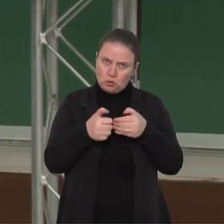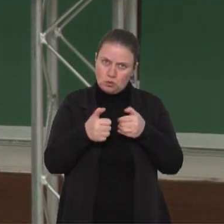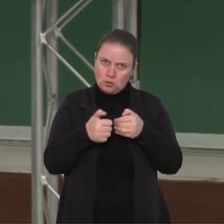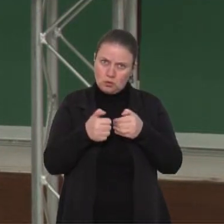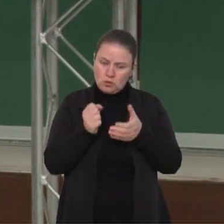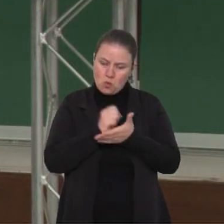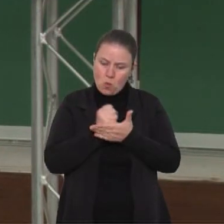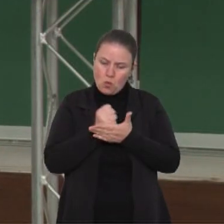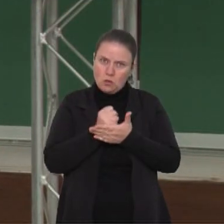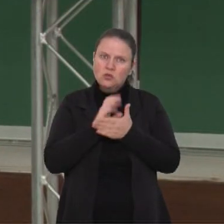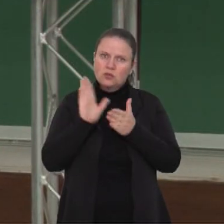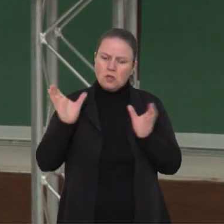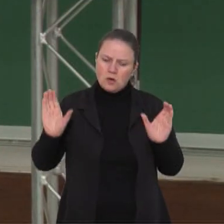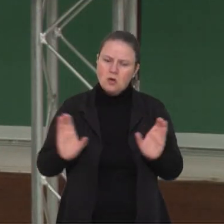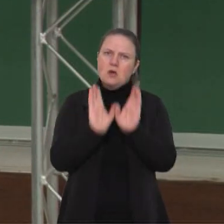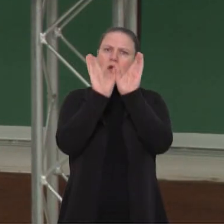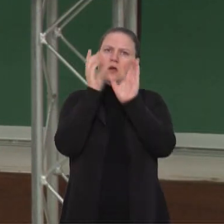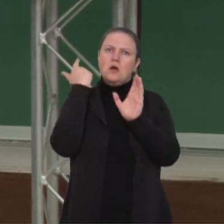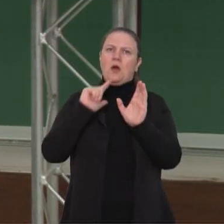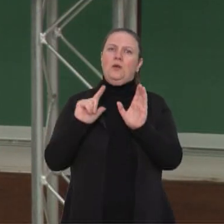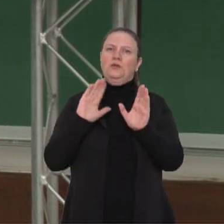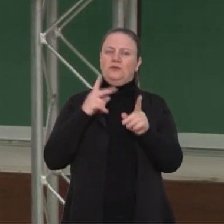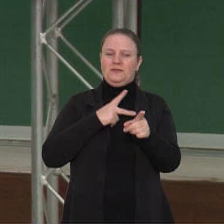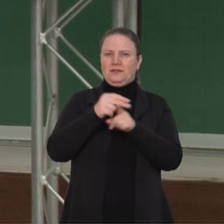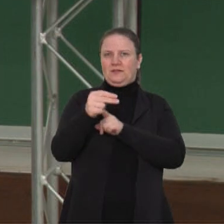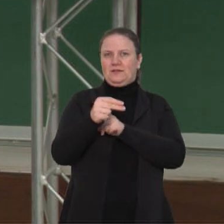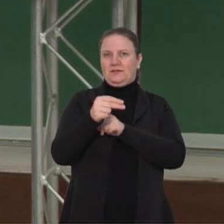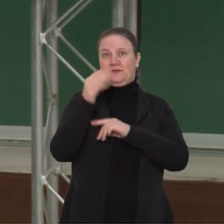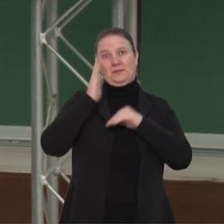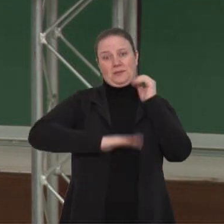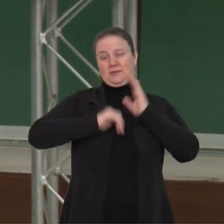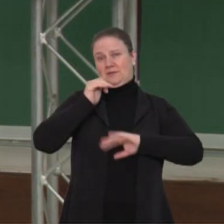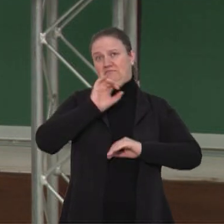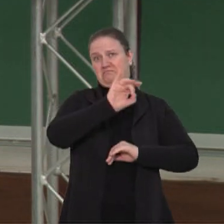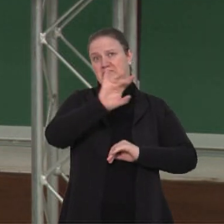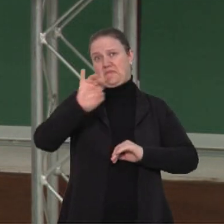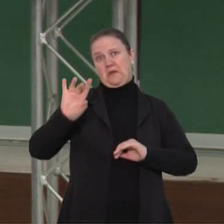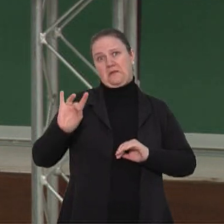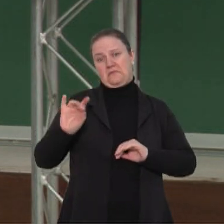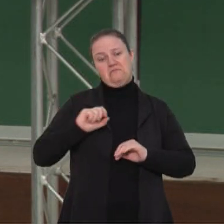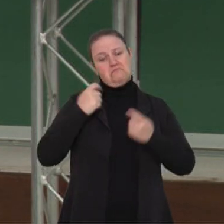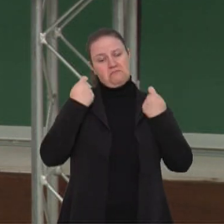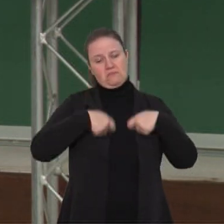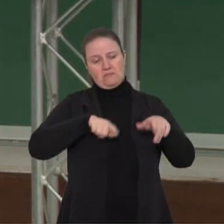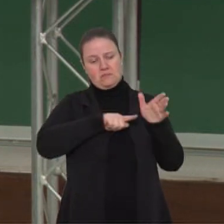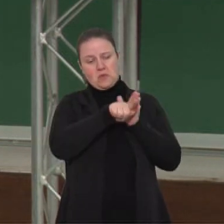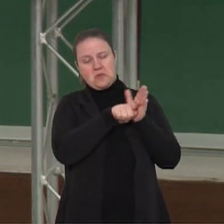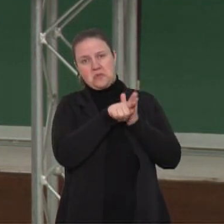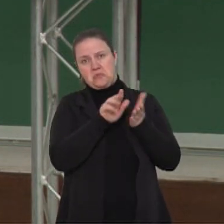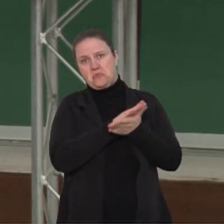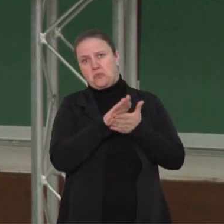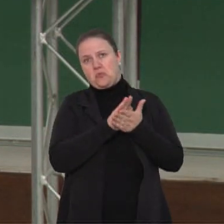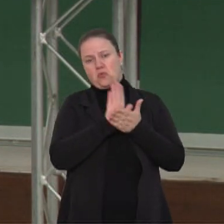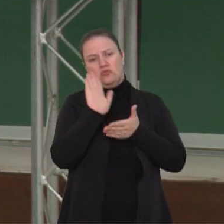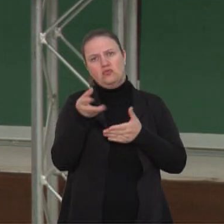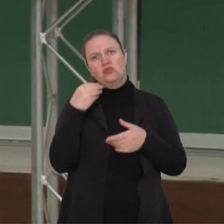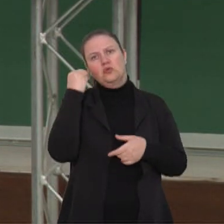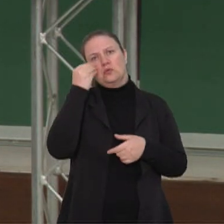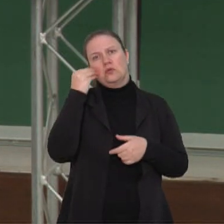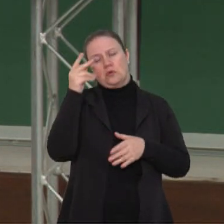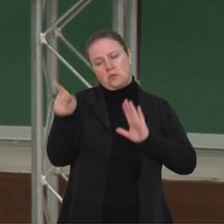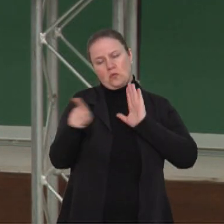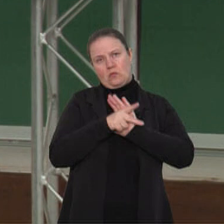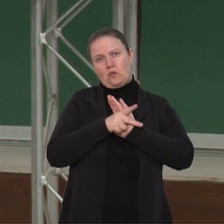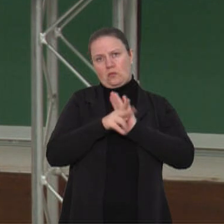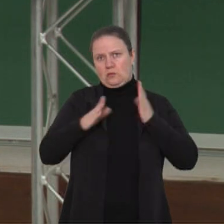já ganhou até prêmios. Aí você é o especialista, não precisa você fazer uma pesquisa, não é mesmo? Você pode fazer uma